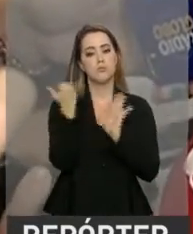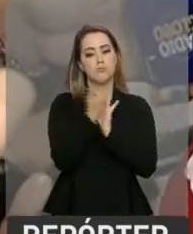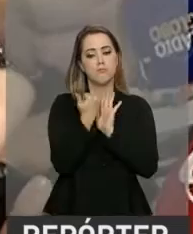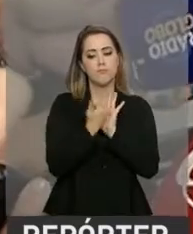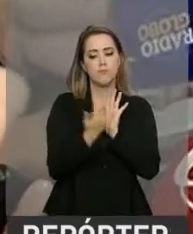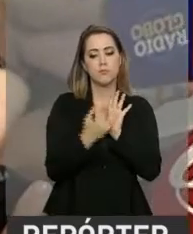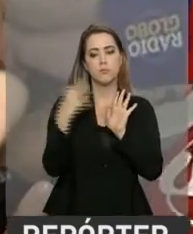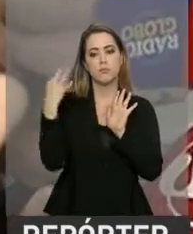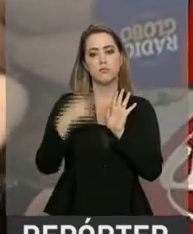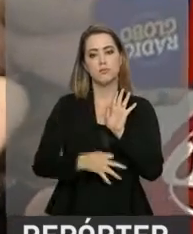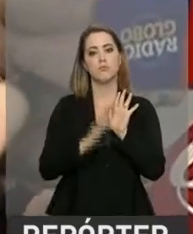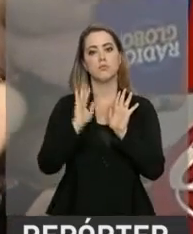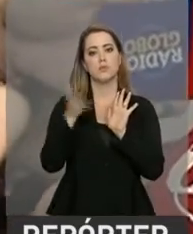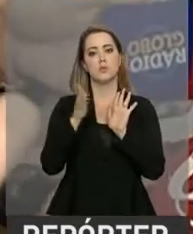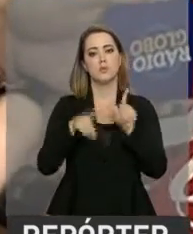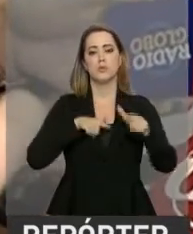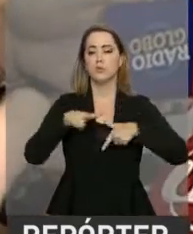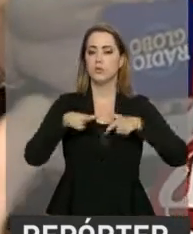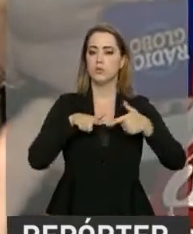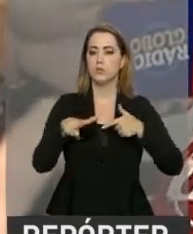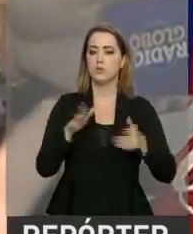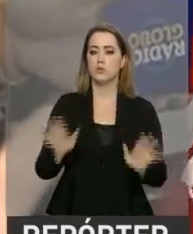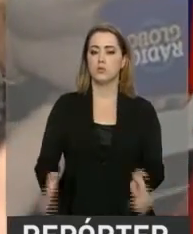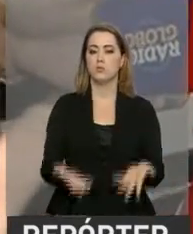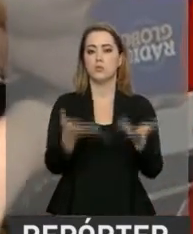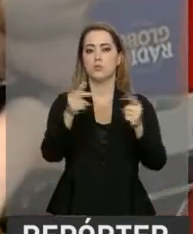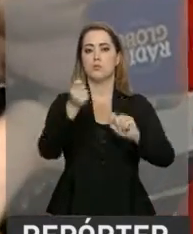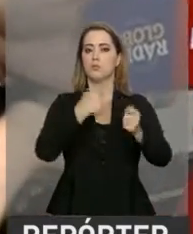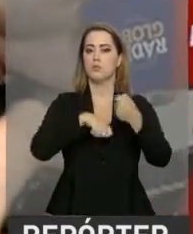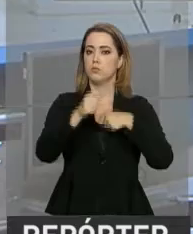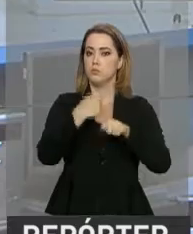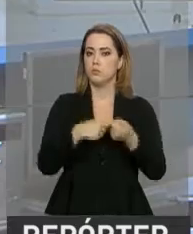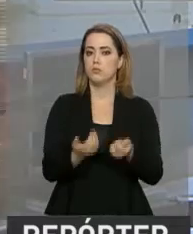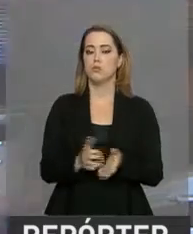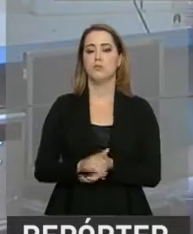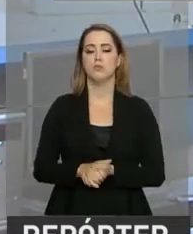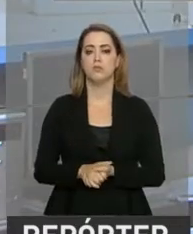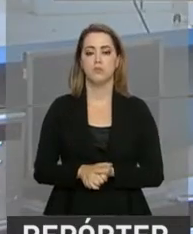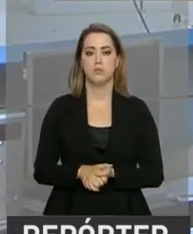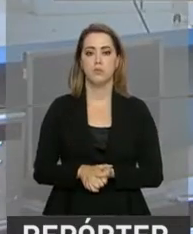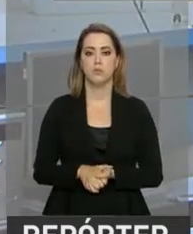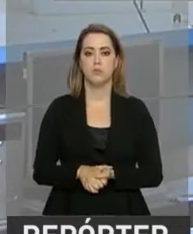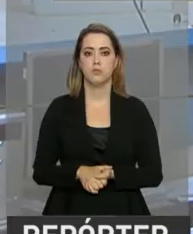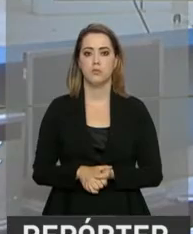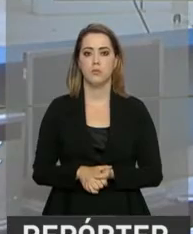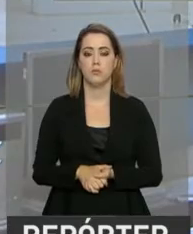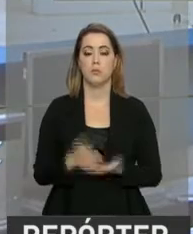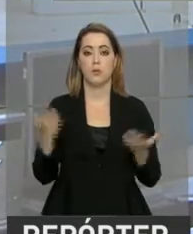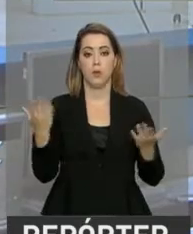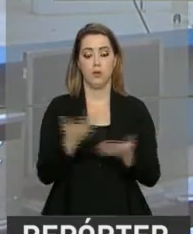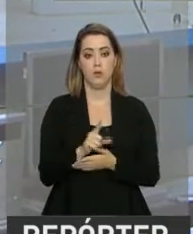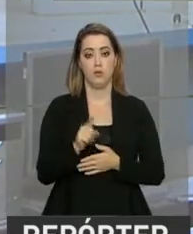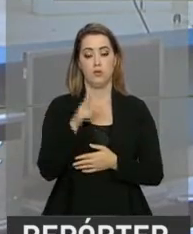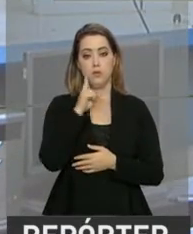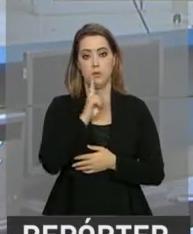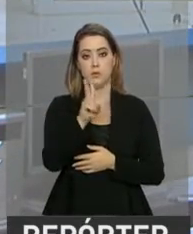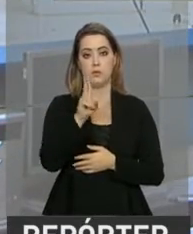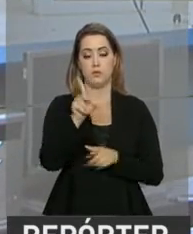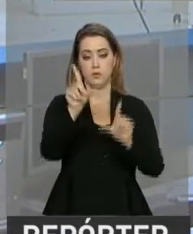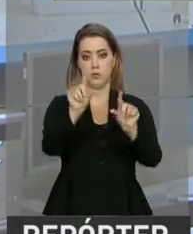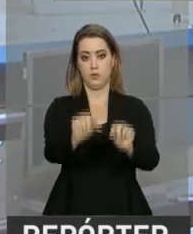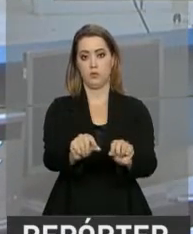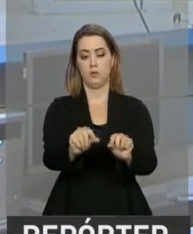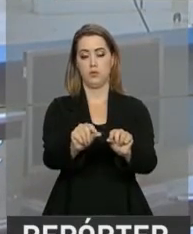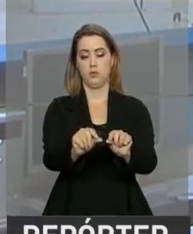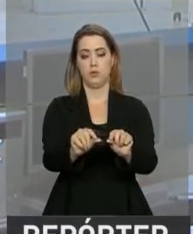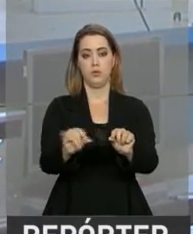série de medidas para incentivar e acelerar os investimentos. Um dos sinais é a queda dos preços. A prévia